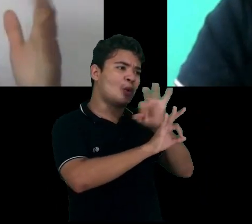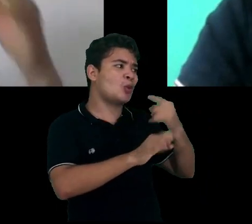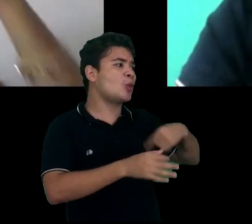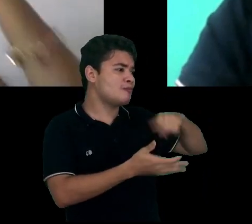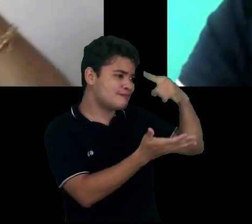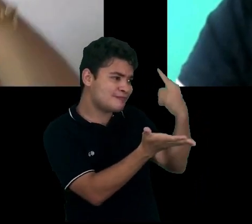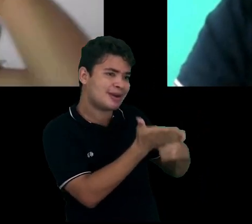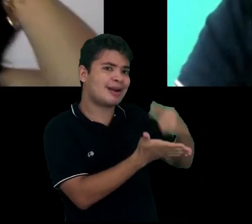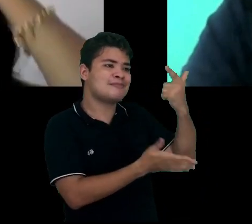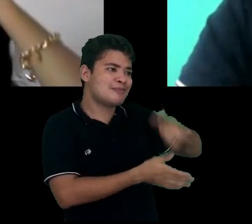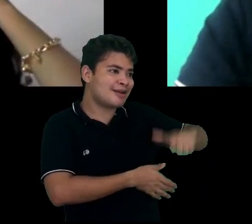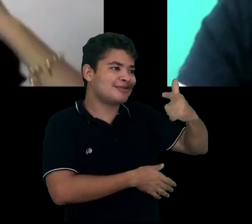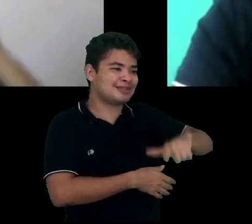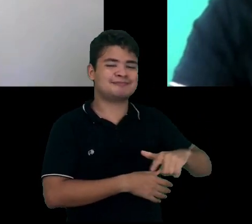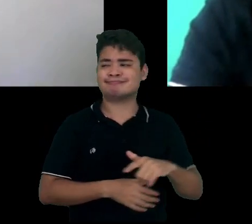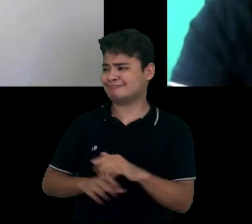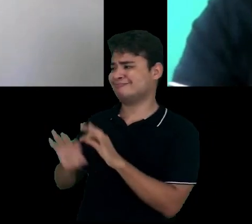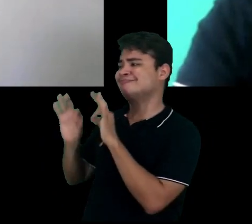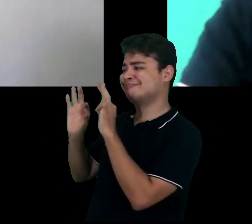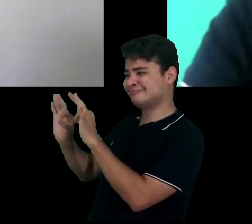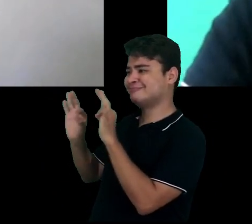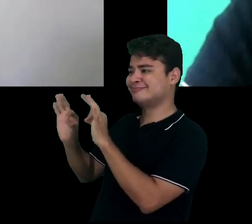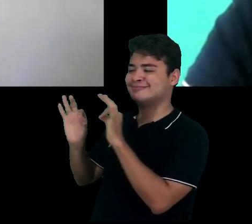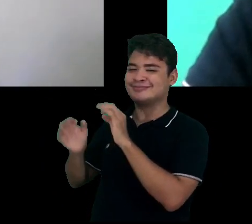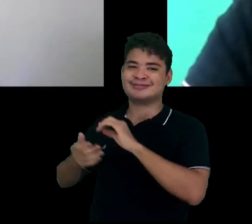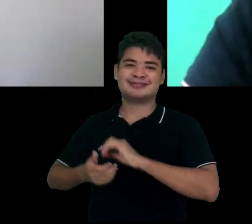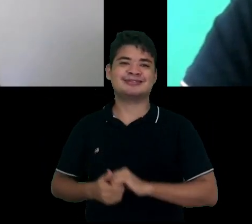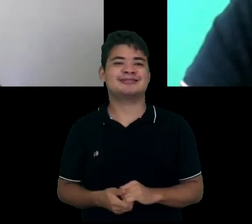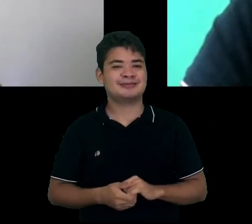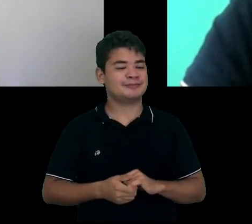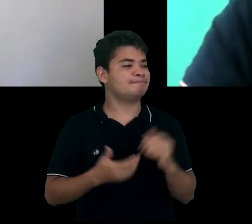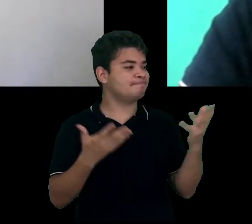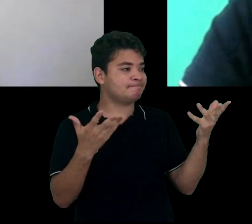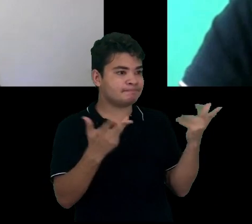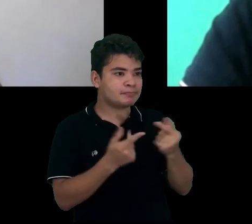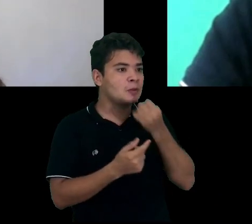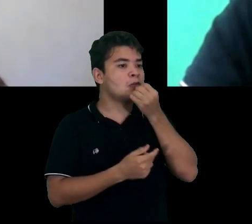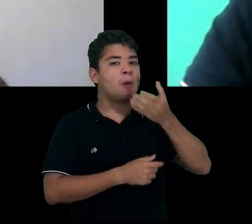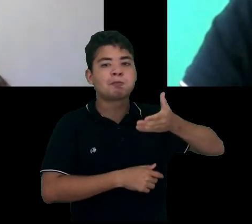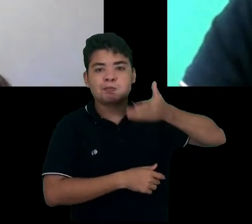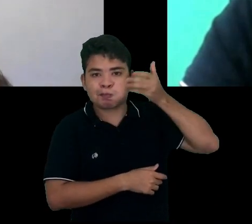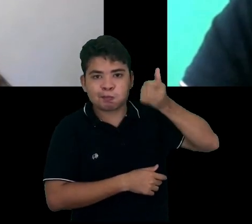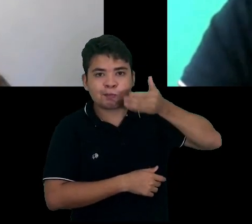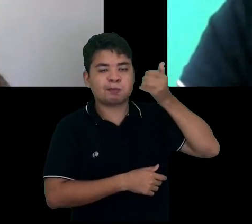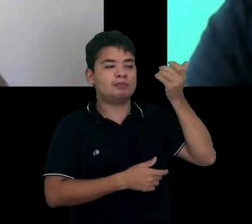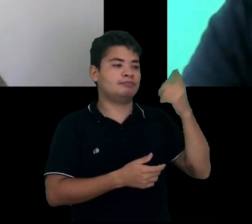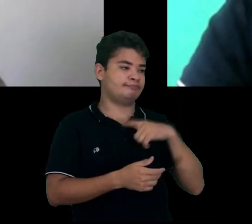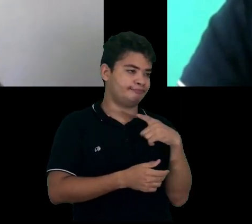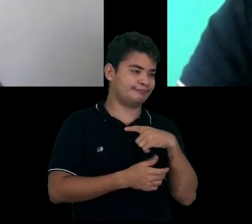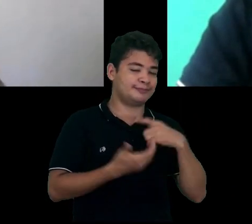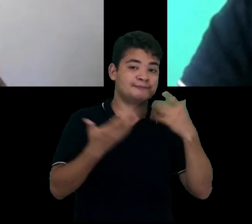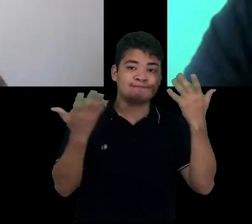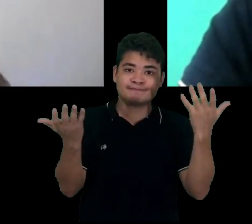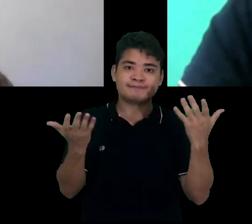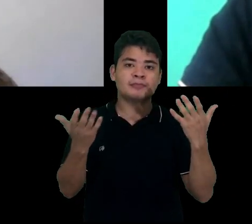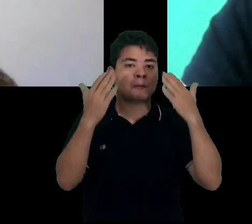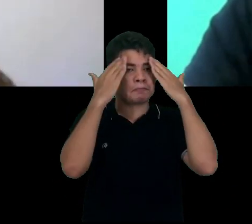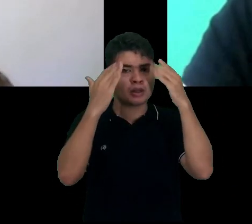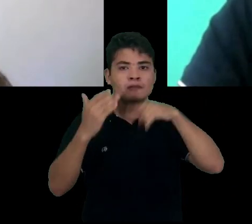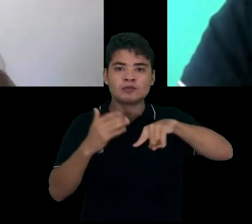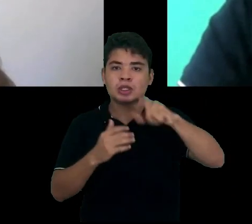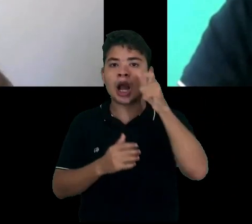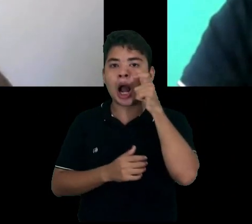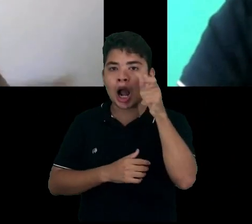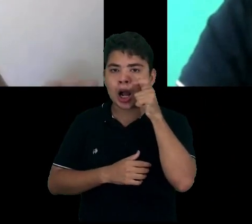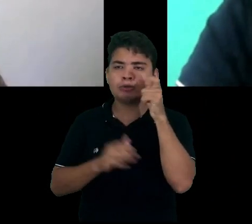aí. Com certeza. Sempre a gente tira bastante proveito. Então, obrigada, pessoal, também